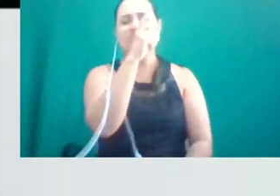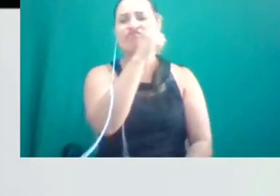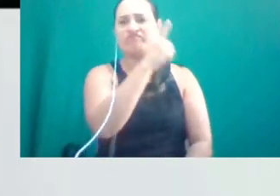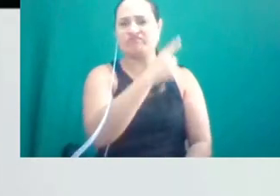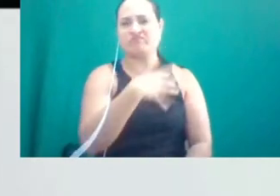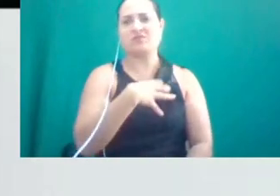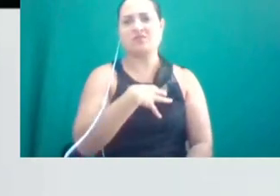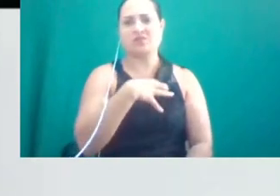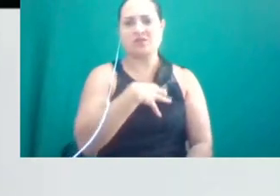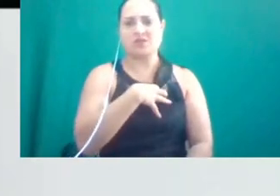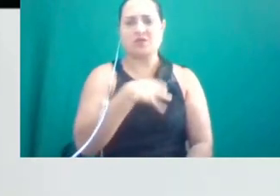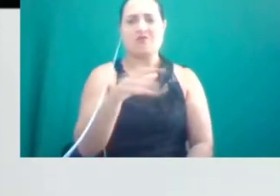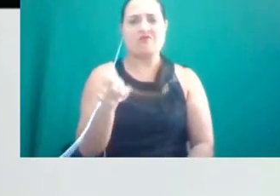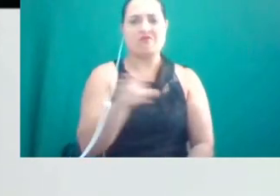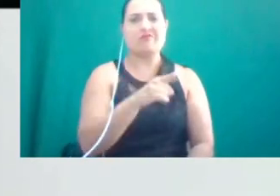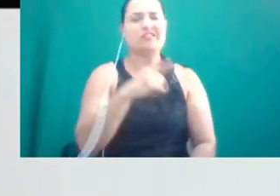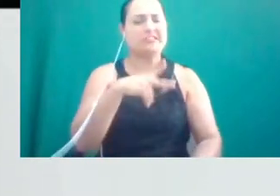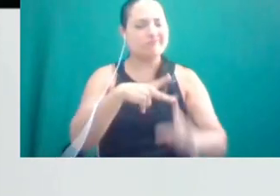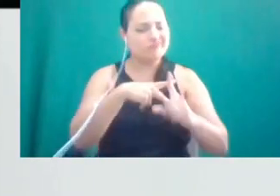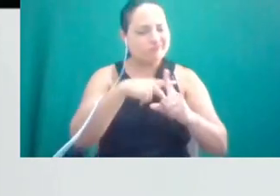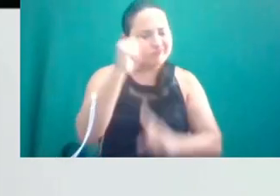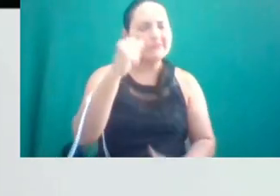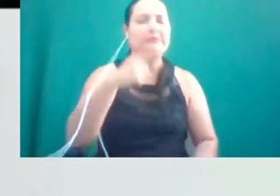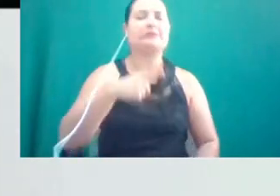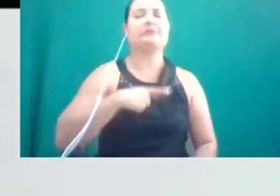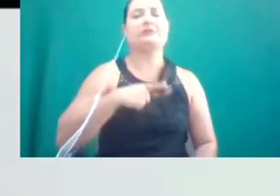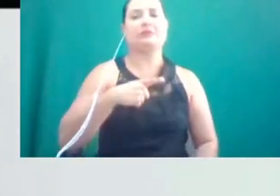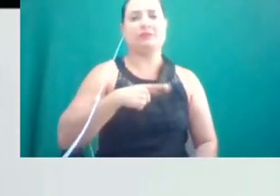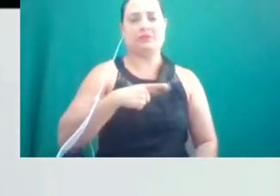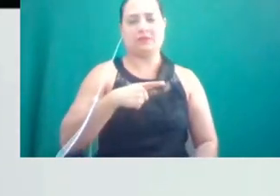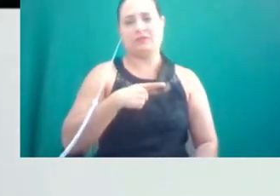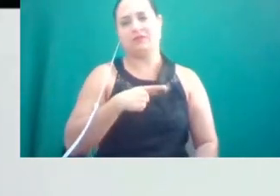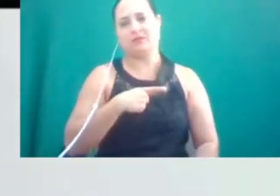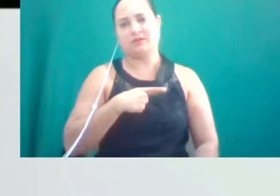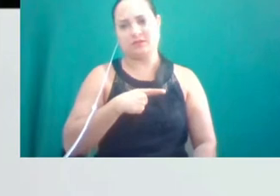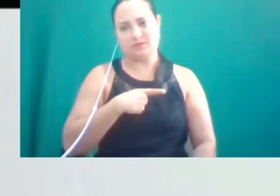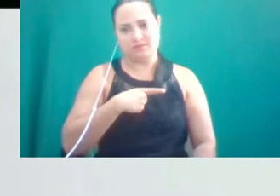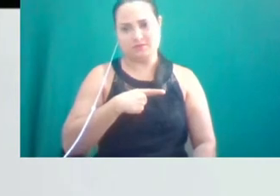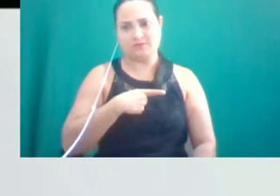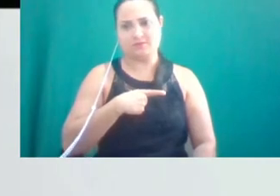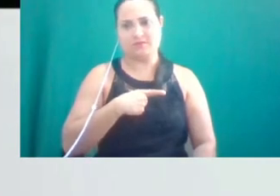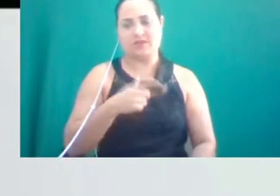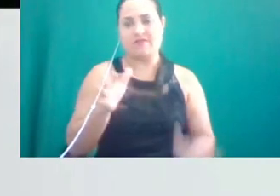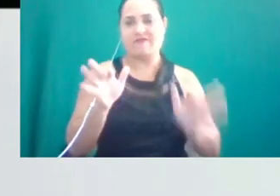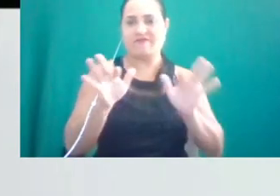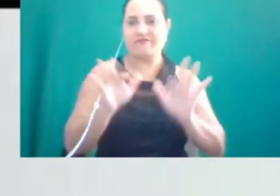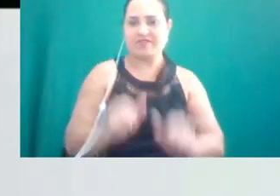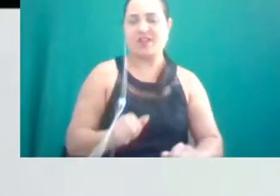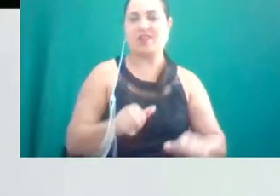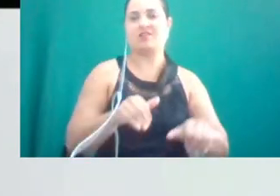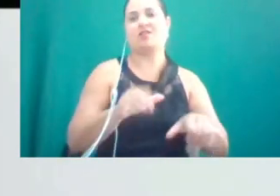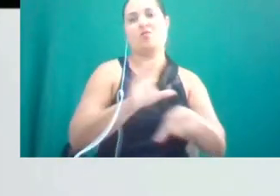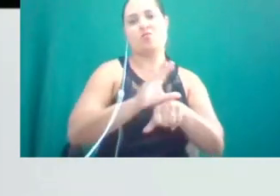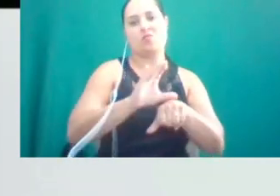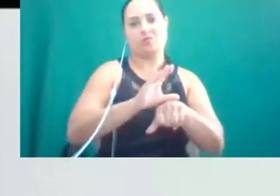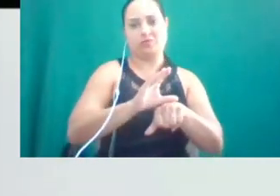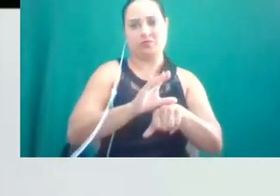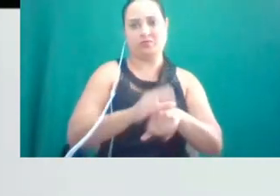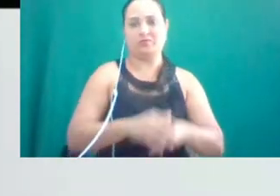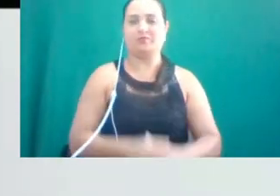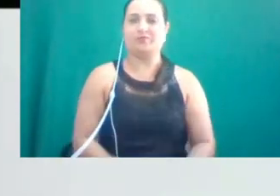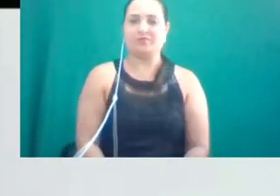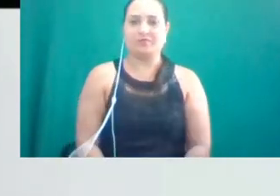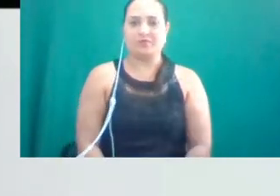vocês são hoje e fez com que vocês tenham as escolhas que vocês têm hoje. E se de alguma